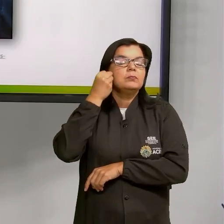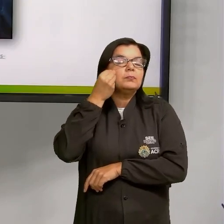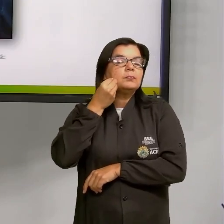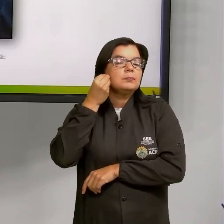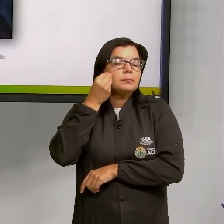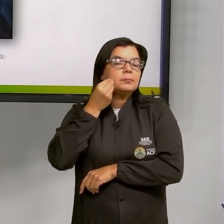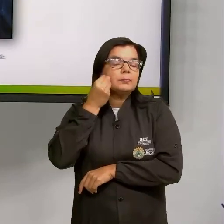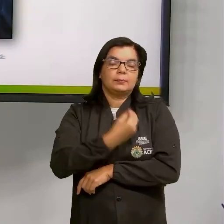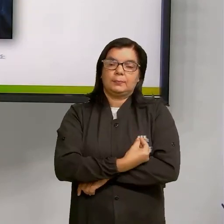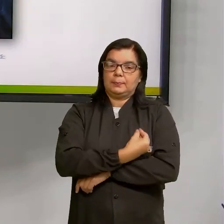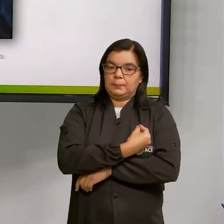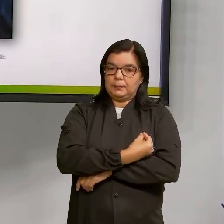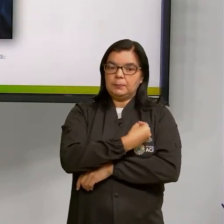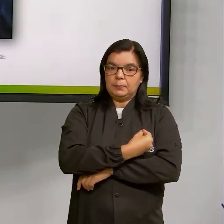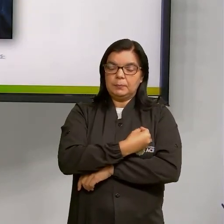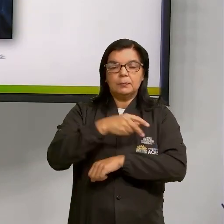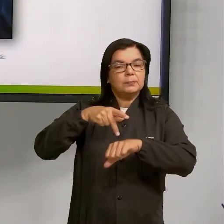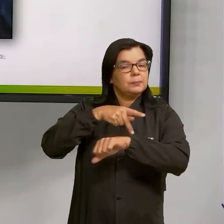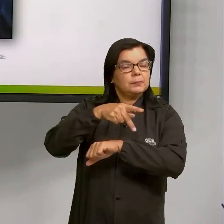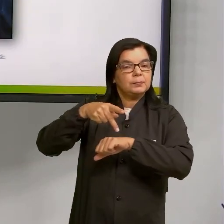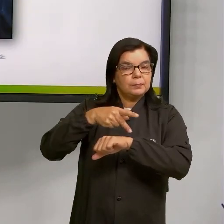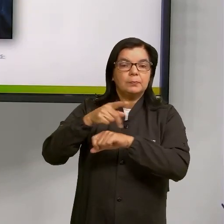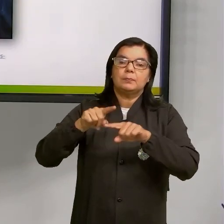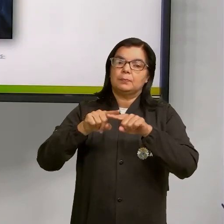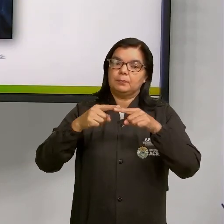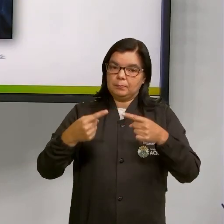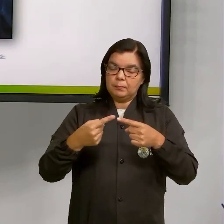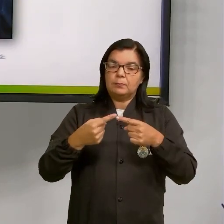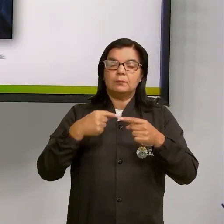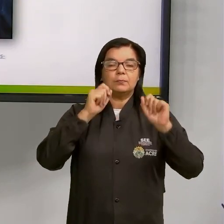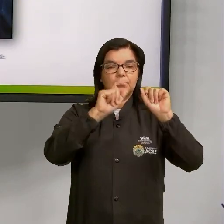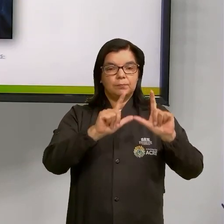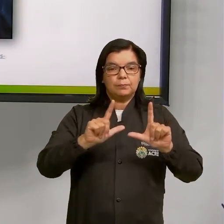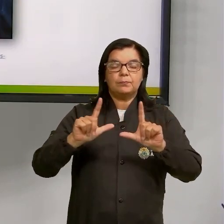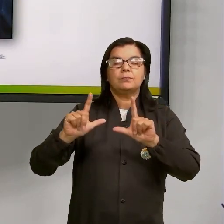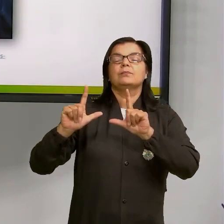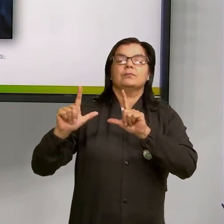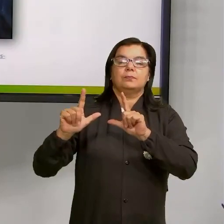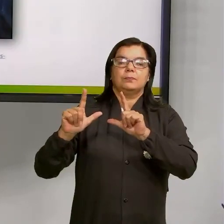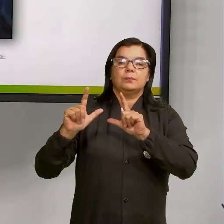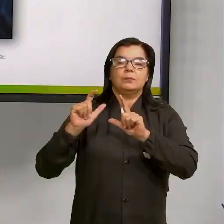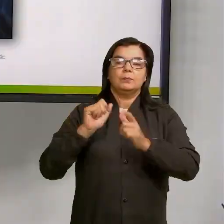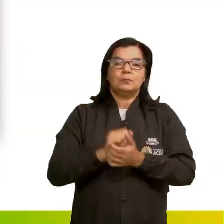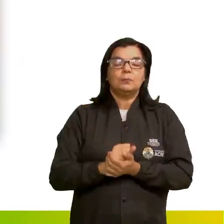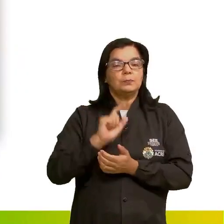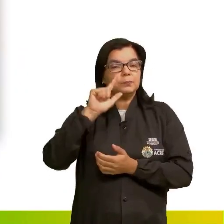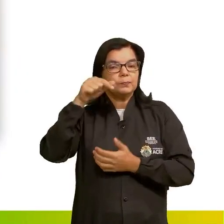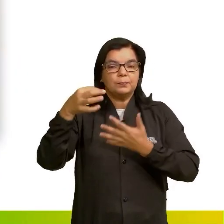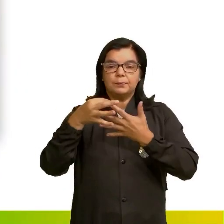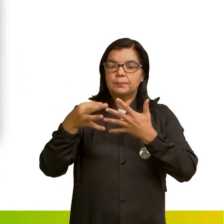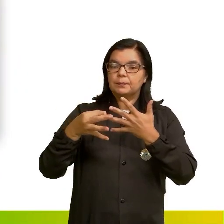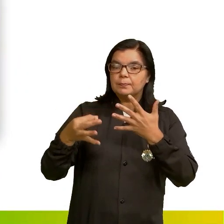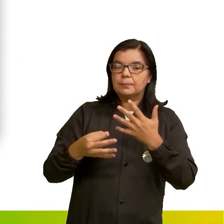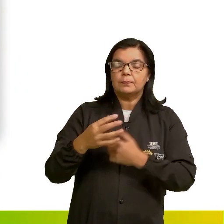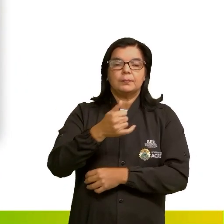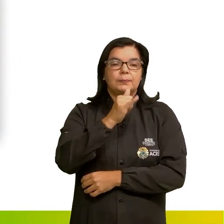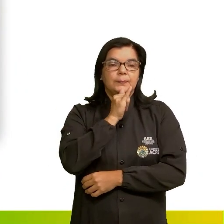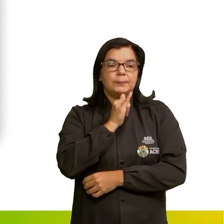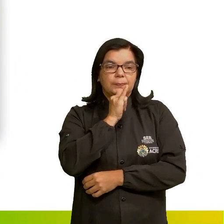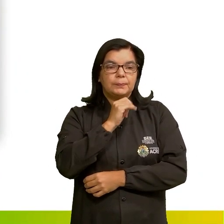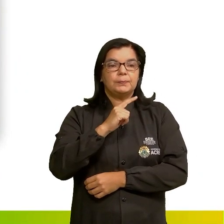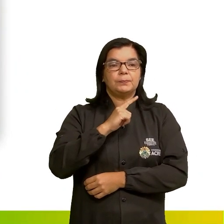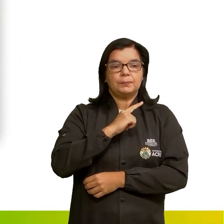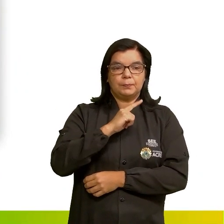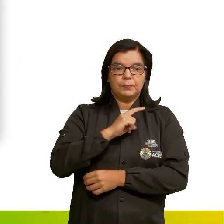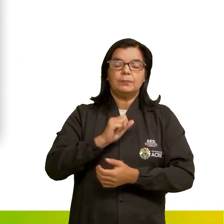experiências vivenciadas no nosso país. Então, em tela, acompanhem os demais exemplos. Então, nós